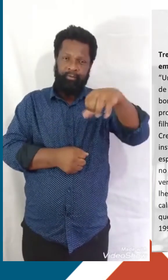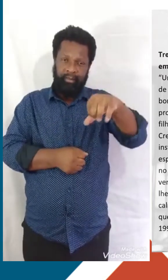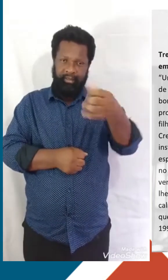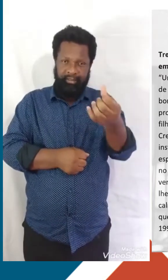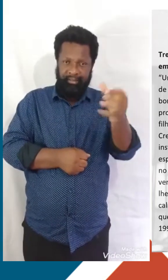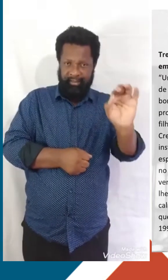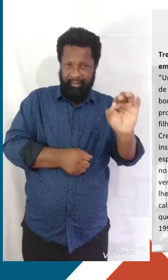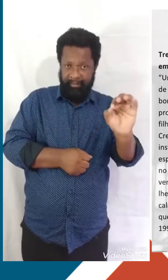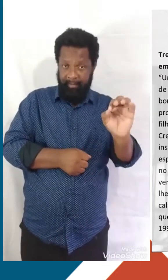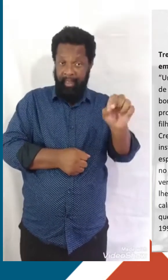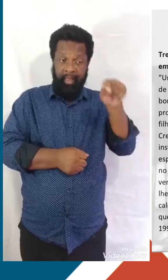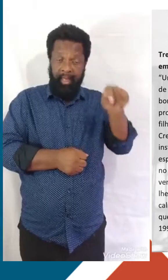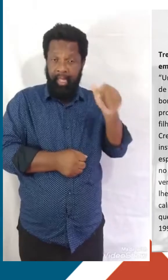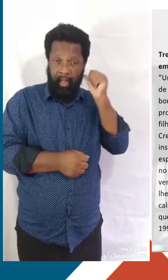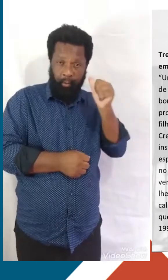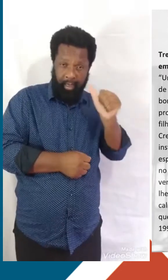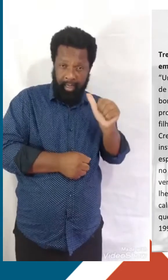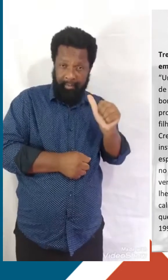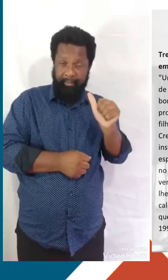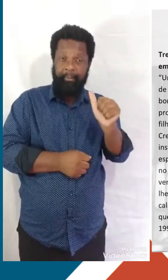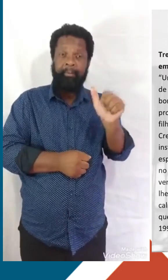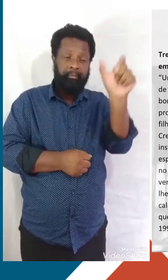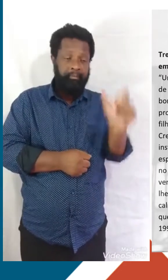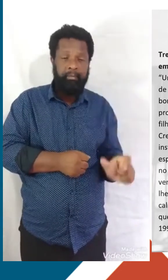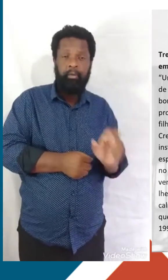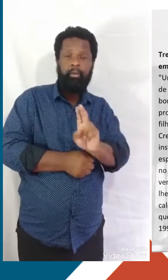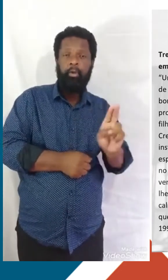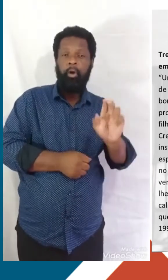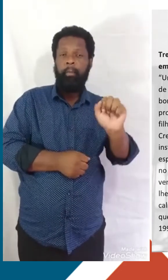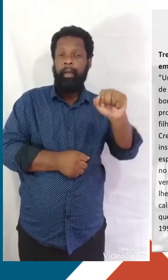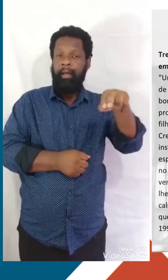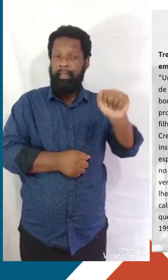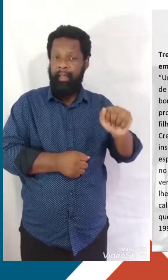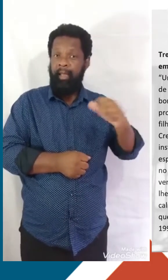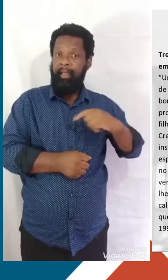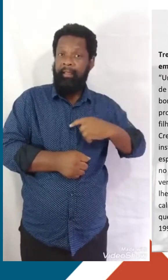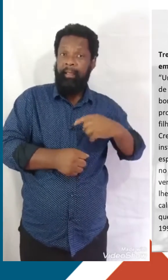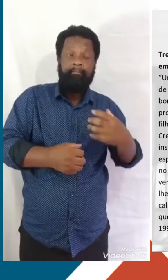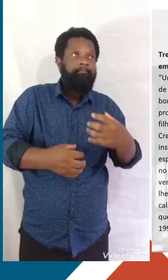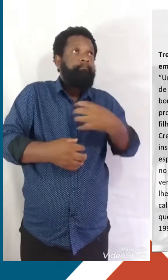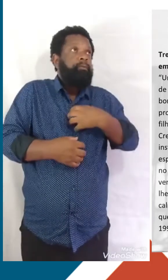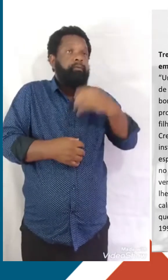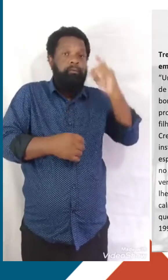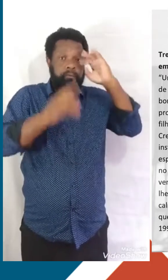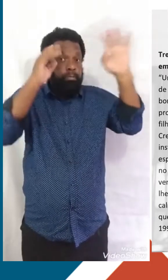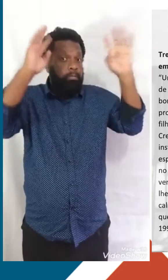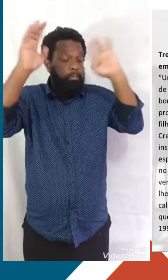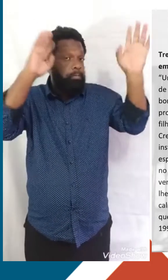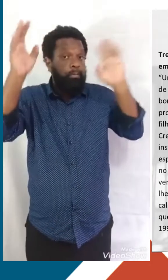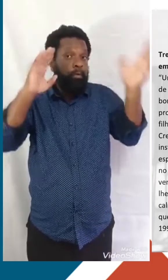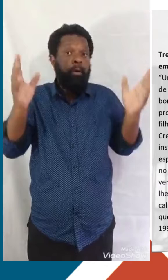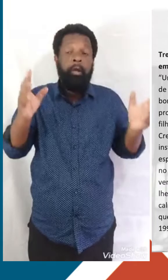que a personagem Ana viverá um momento de epifania